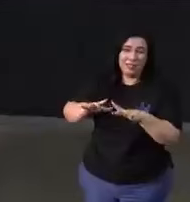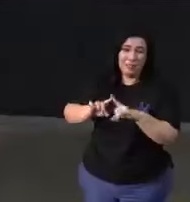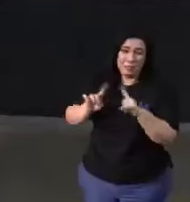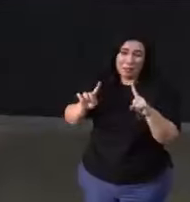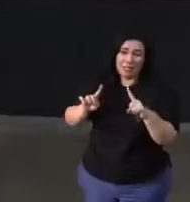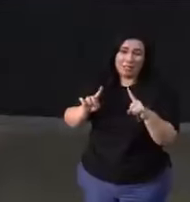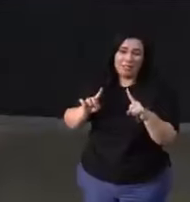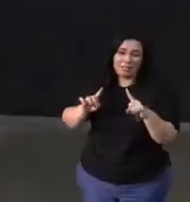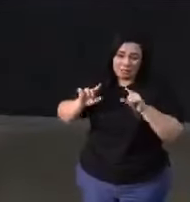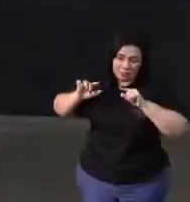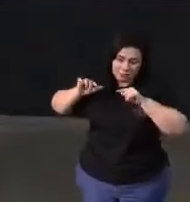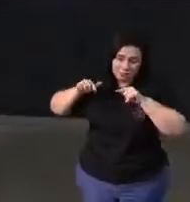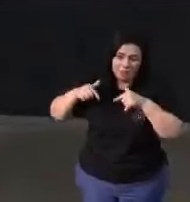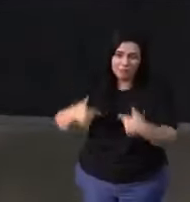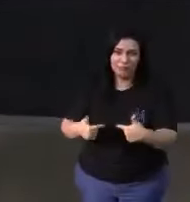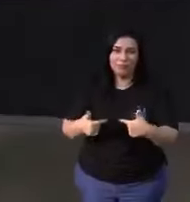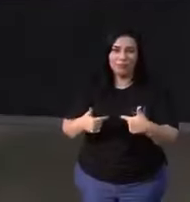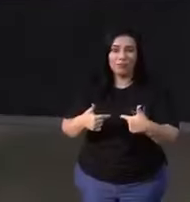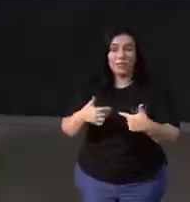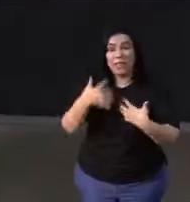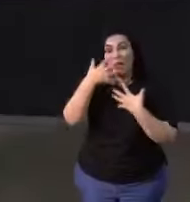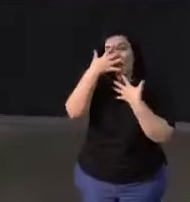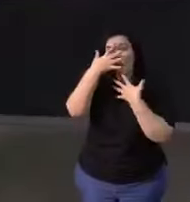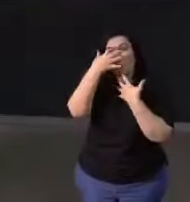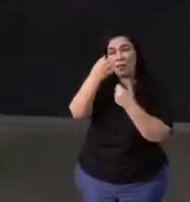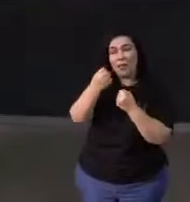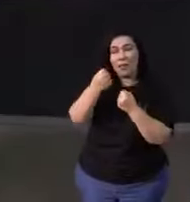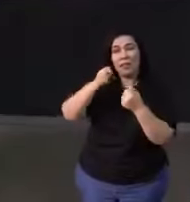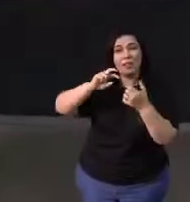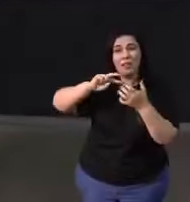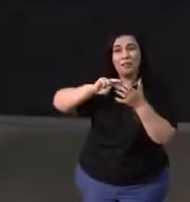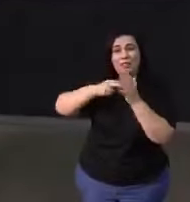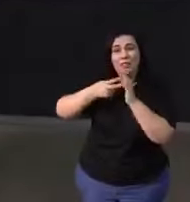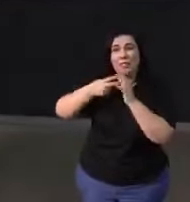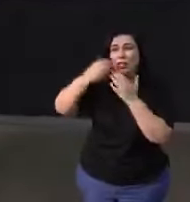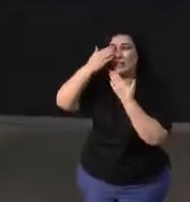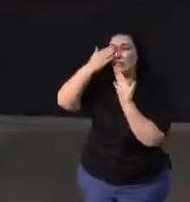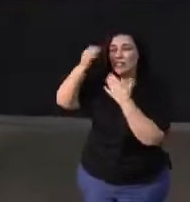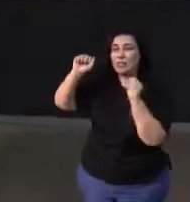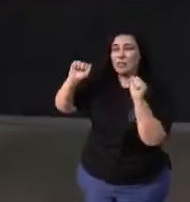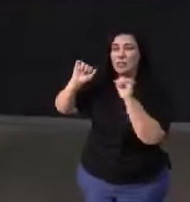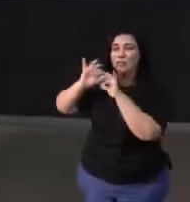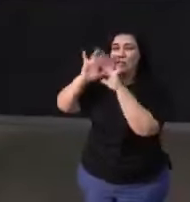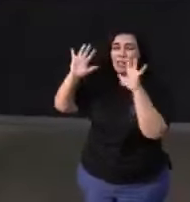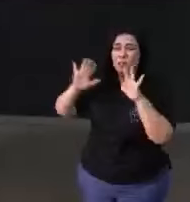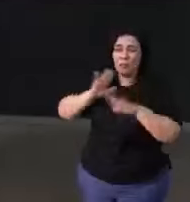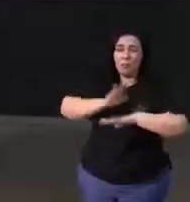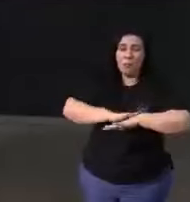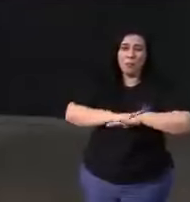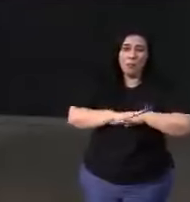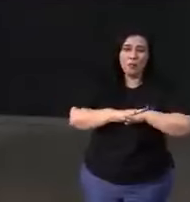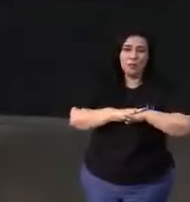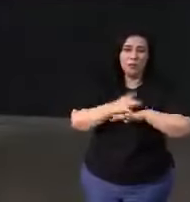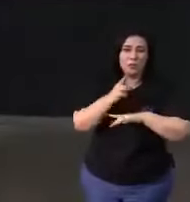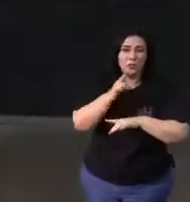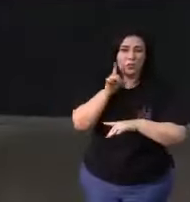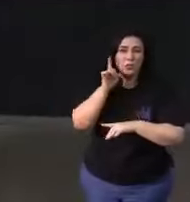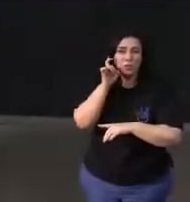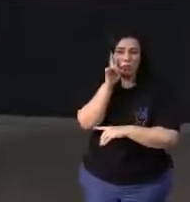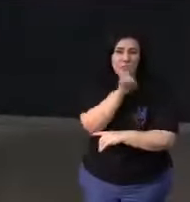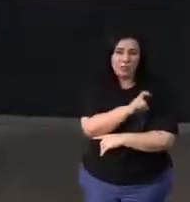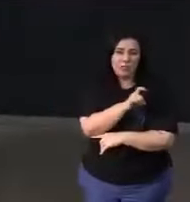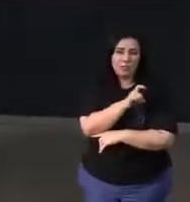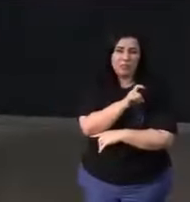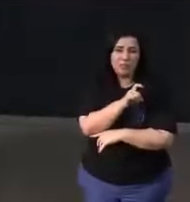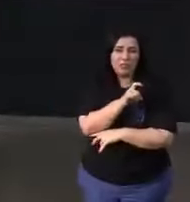A fé fazia com que eles agradecessem e glorificassem a Deus até nos dias ruins, nos dias de covas,